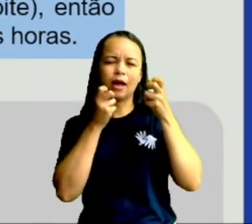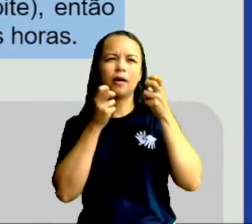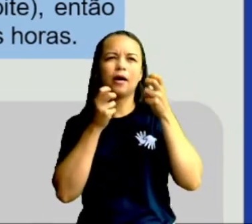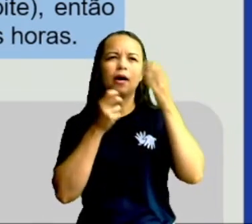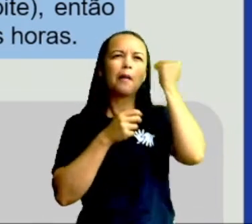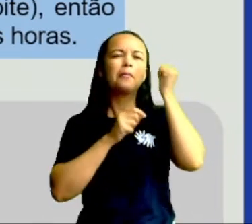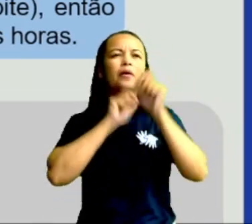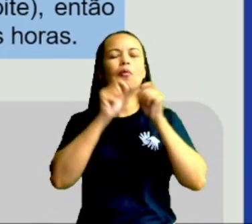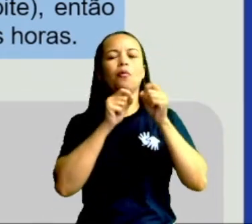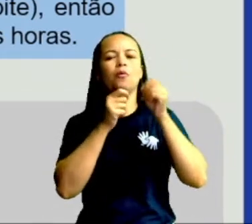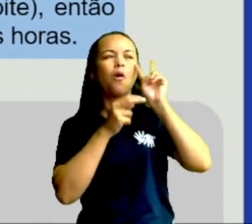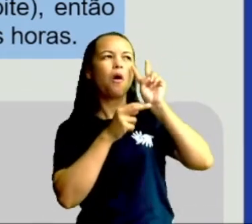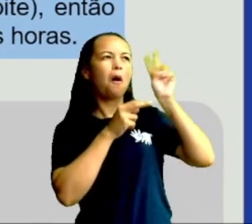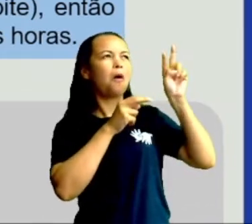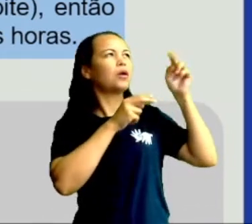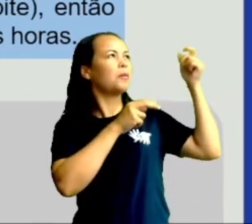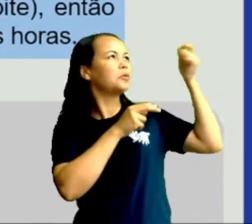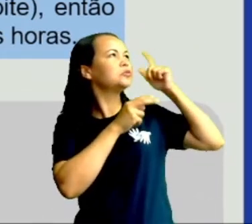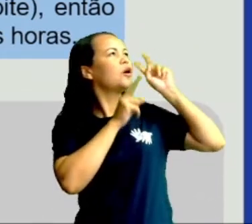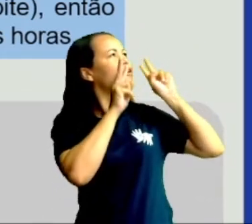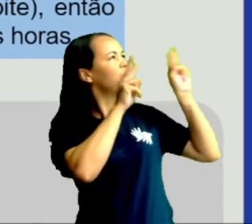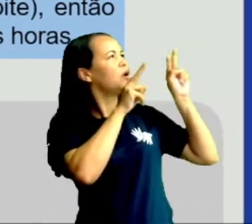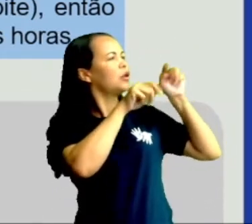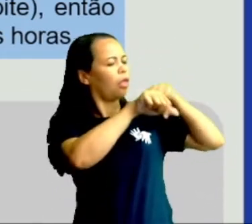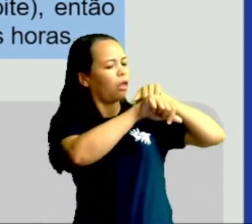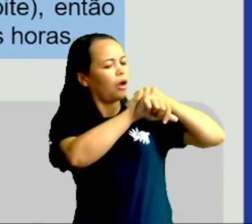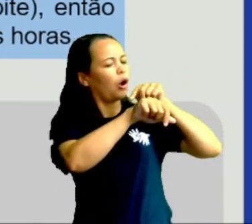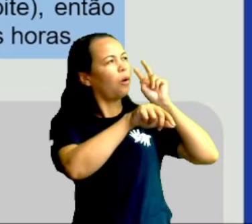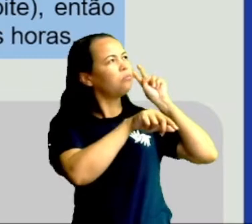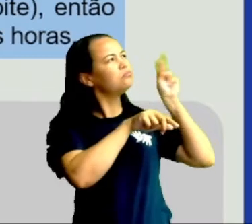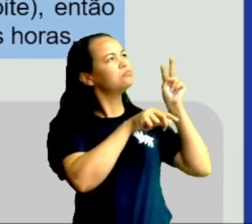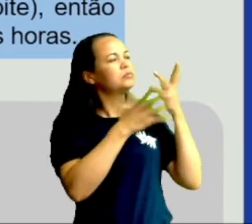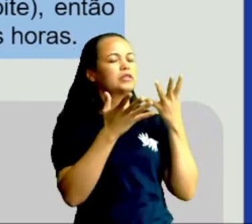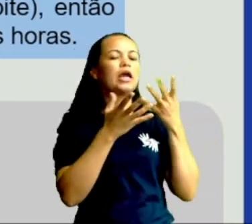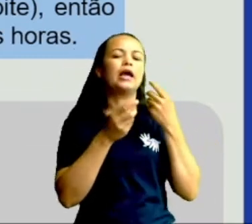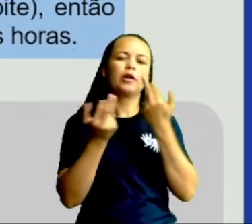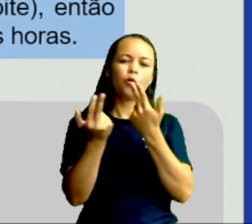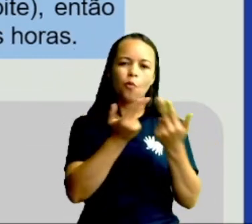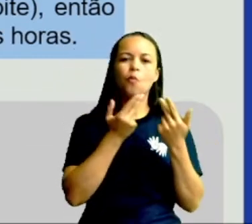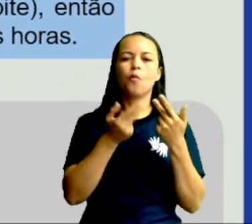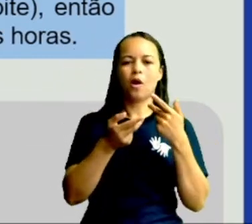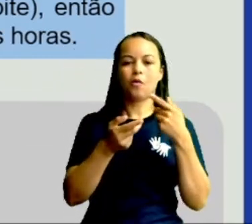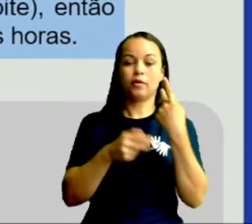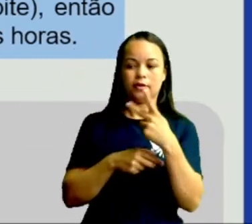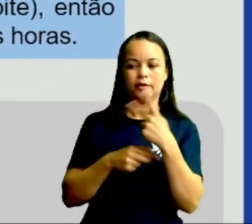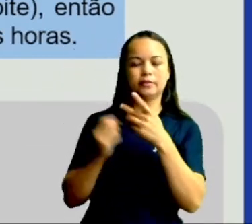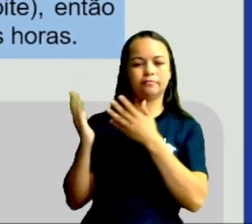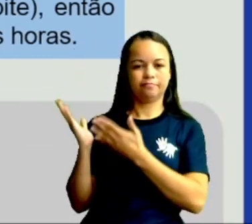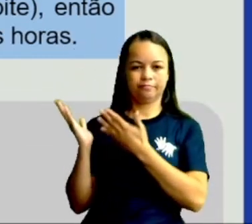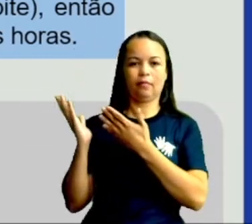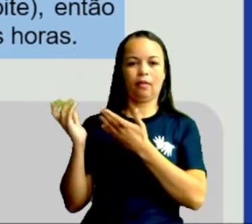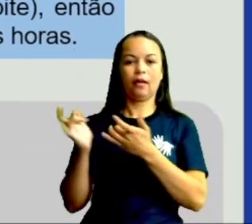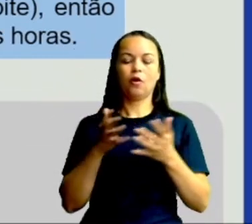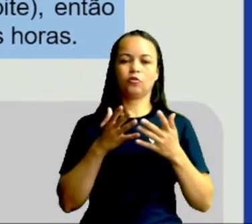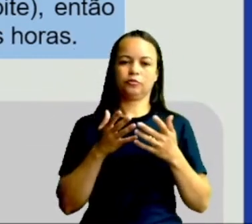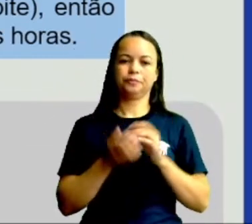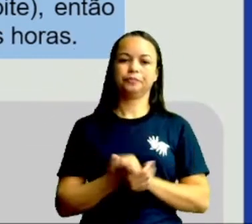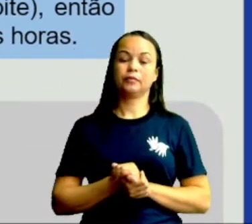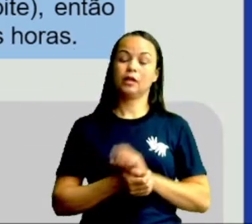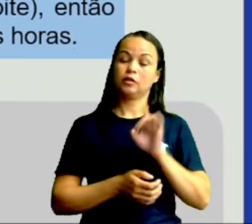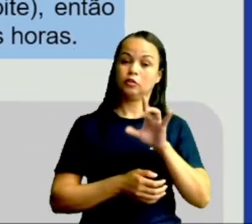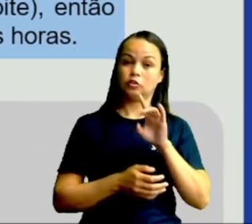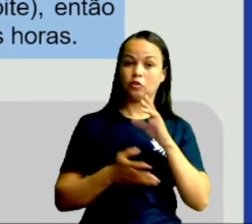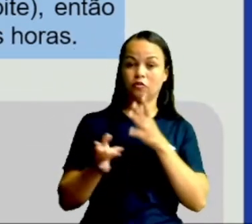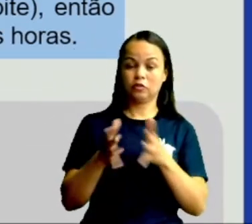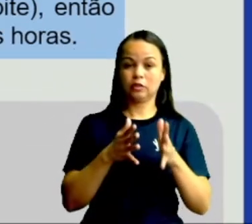tenta dizer as horas pelo sol? O relógio solar funciona da mesma forma, só que de uma forma precisa. Mas ele só